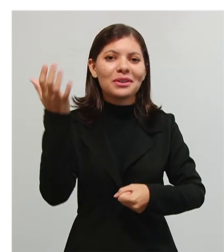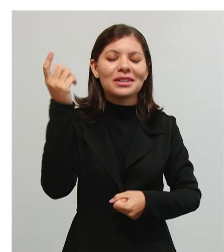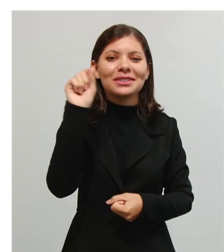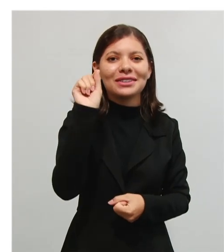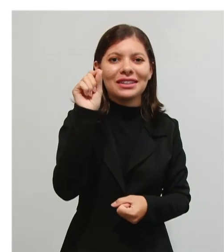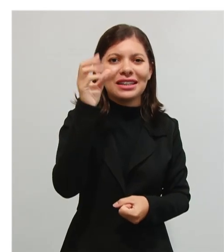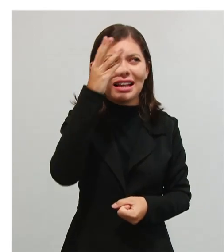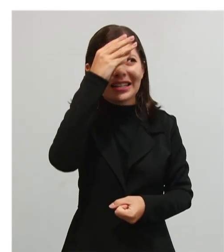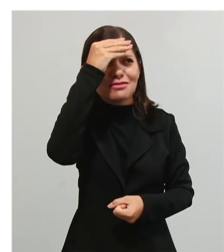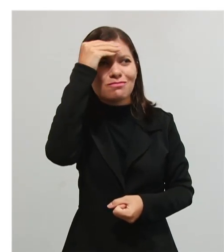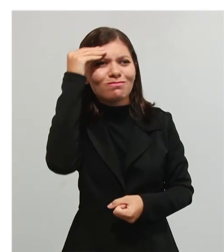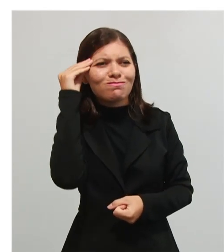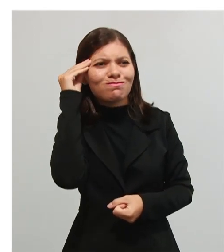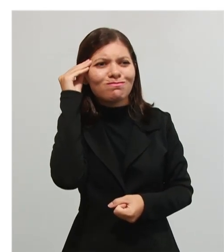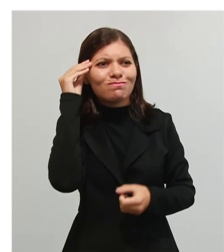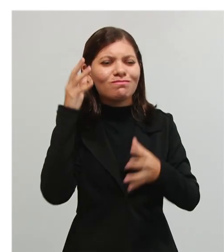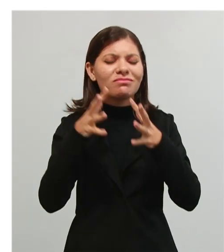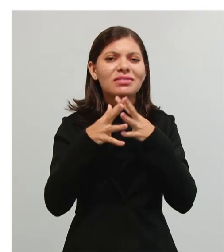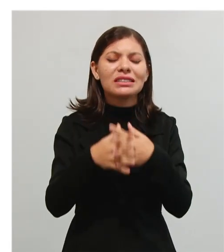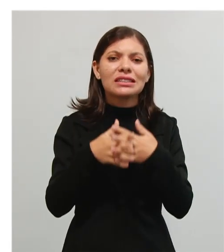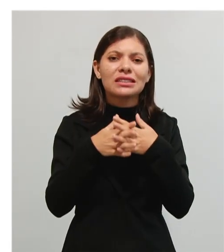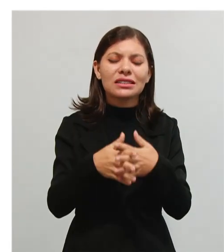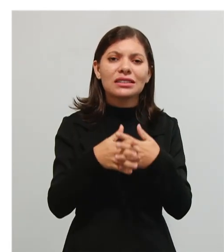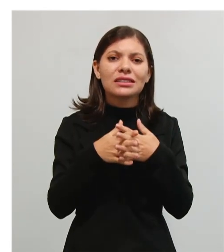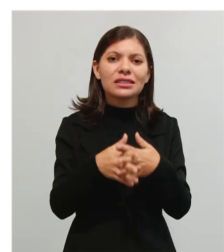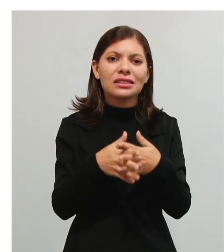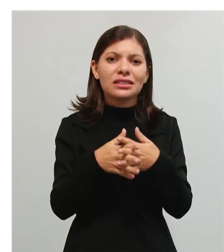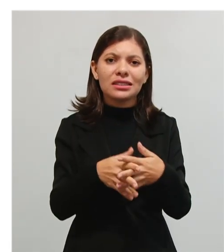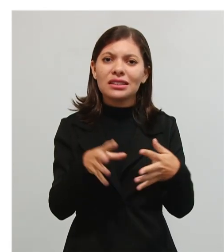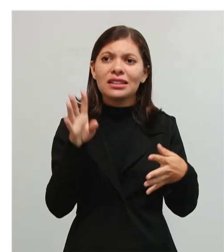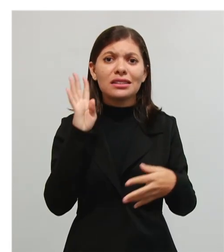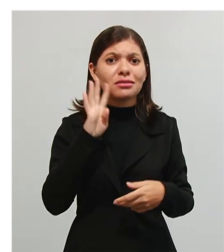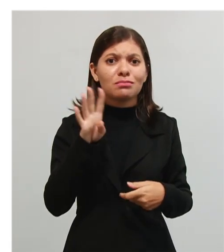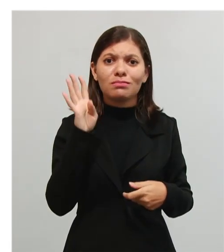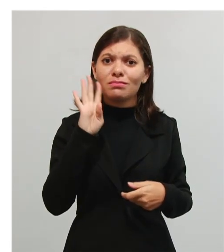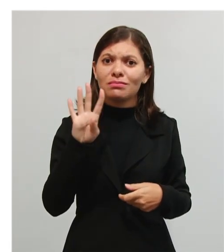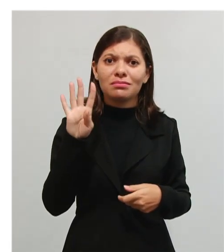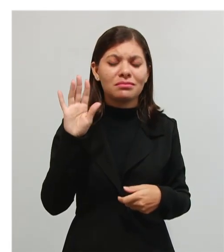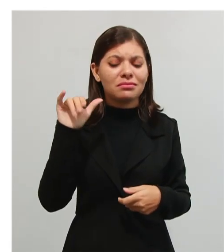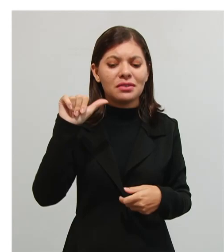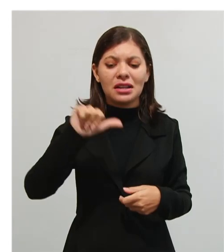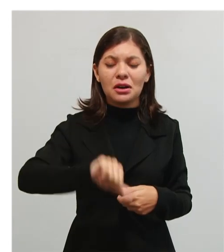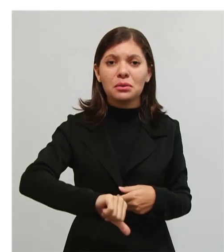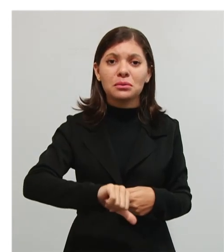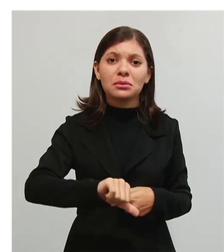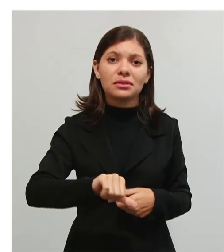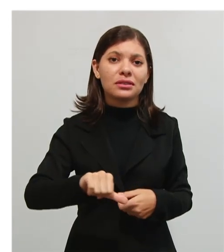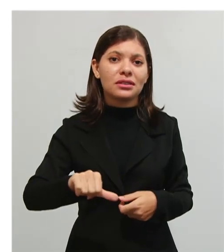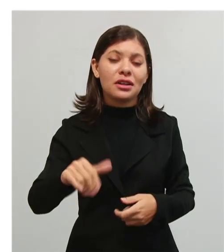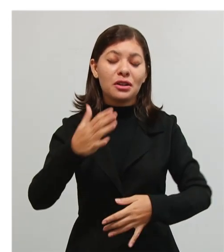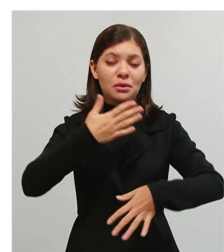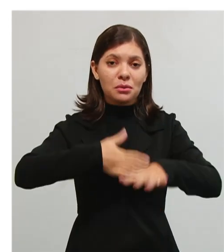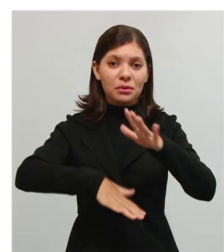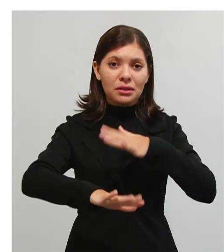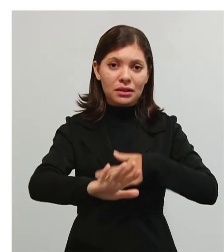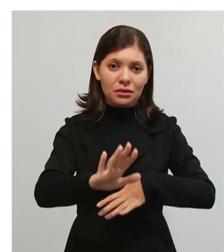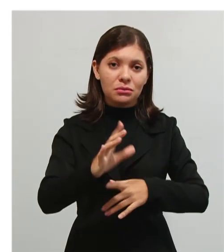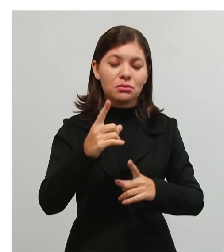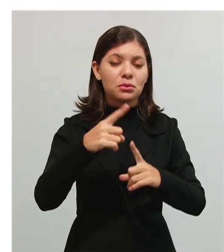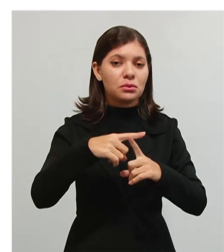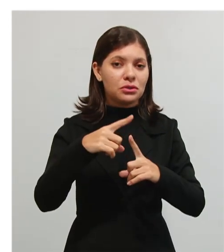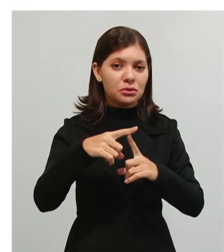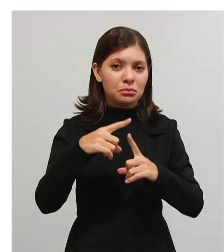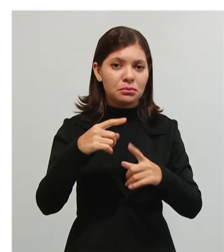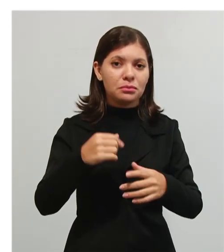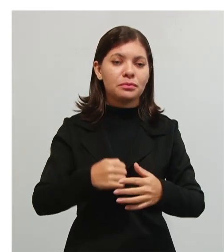está esquecendo, está confundindo, né? Isso não é legal. Tudo bem? Então, tenham cuidado com esse tipo de coisa,